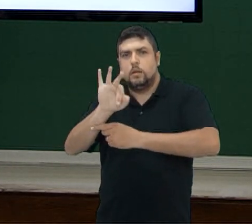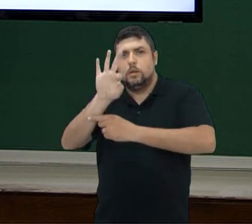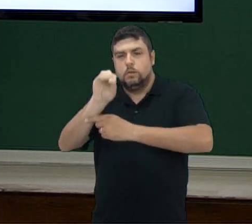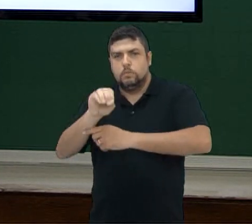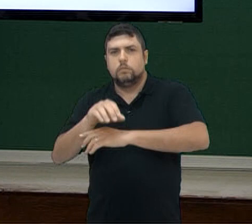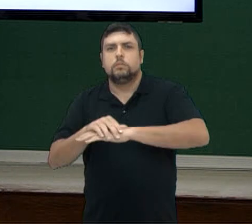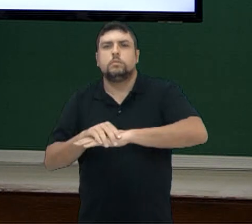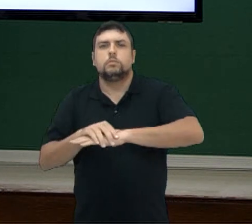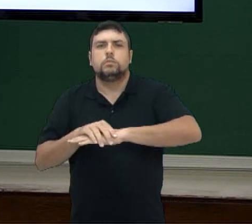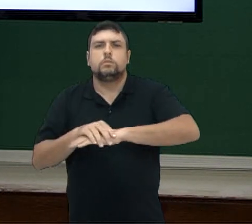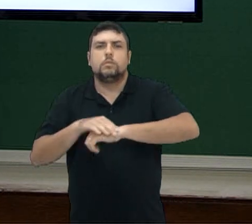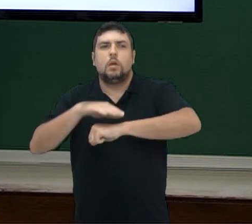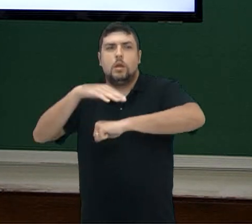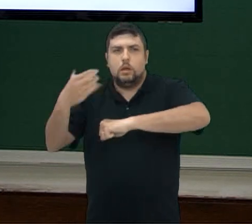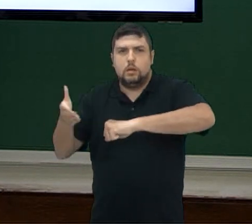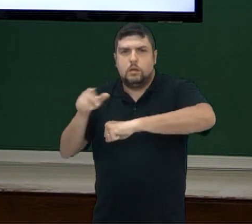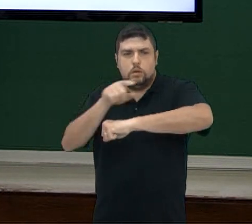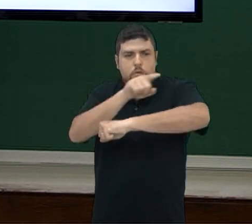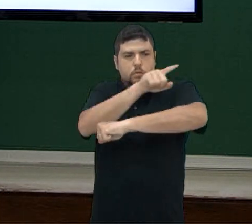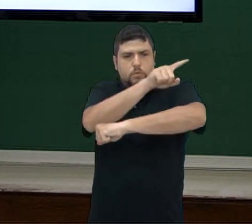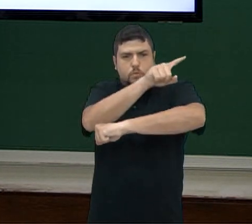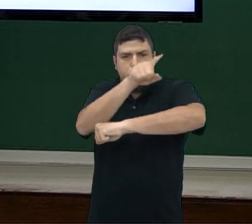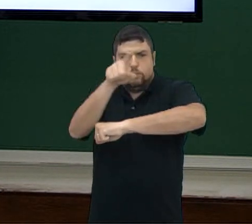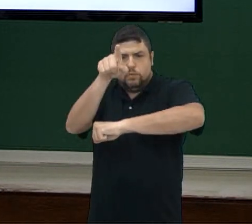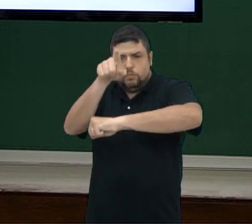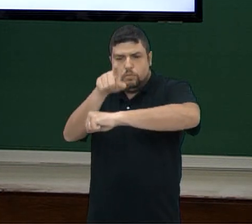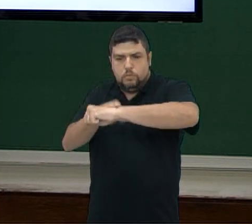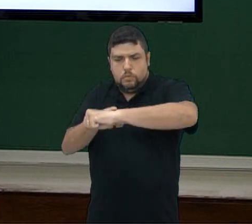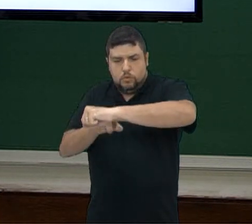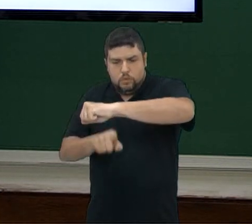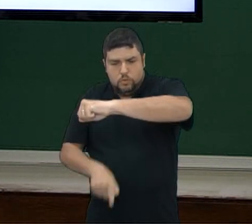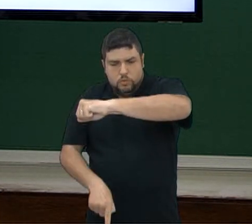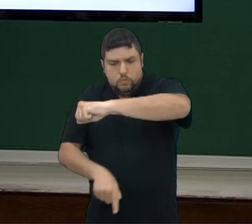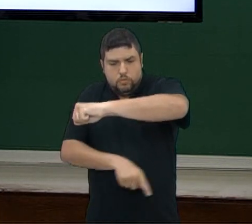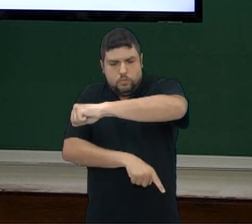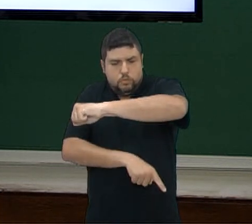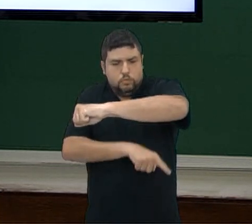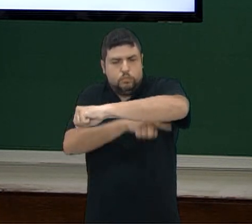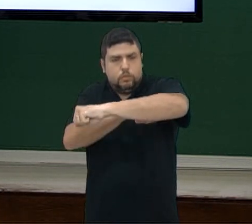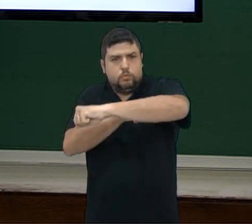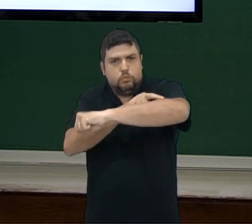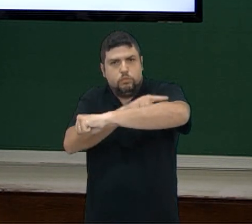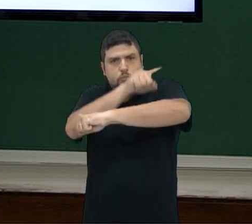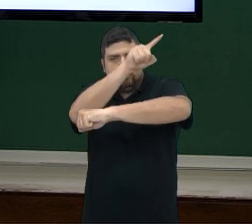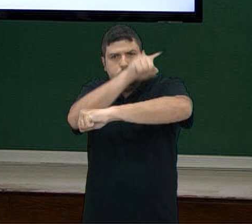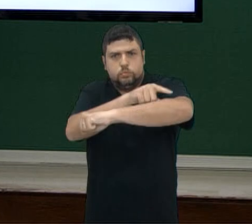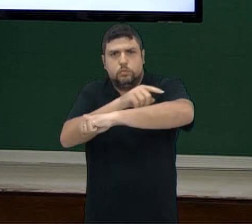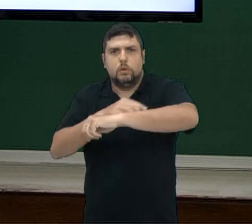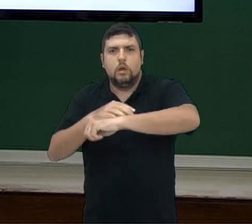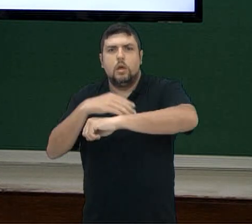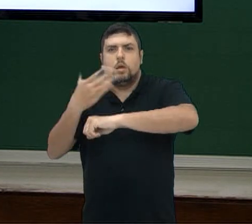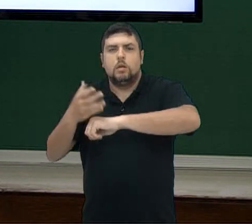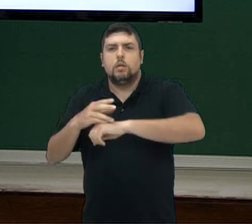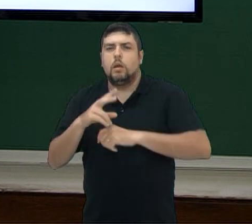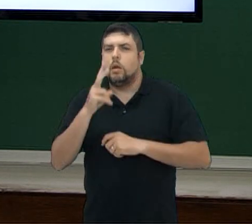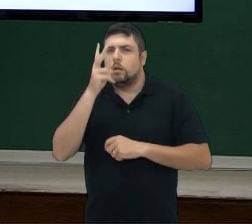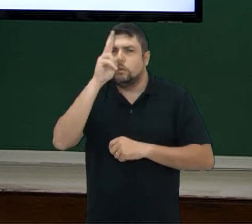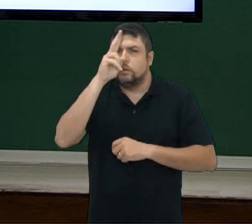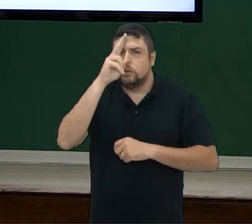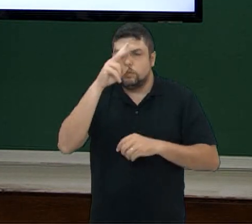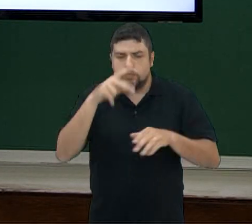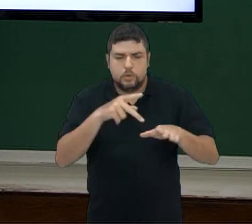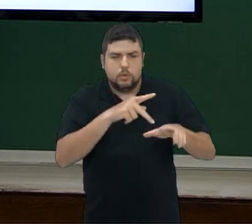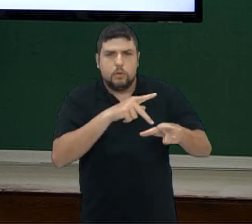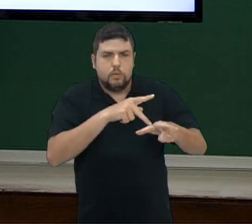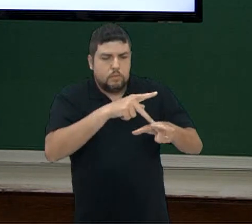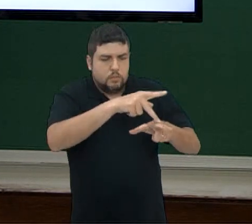Eles têm 4 lados, tá? E os perímetros são proporcionais. Vamos lembrar o que é perímetro? É a soma de